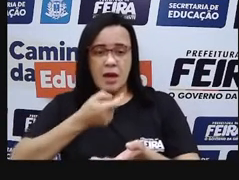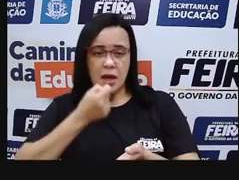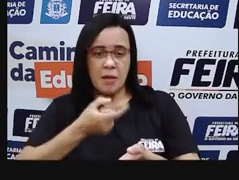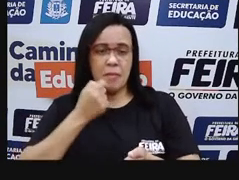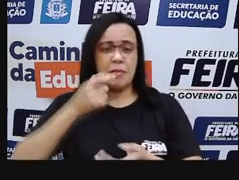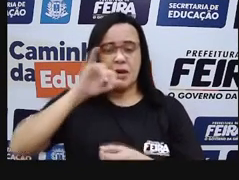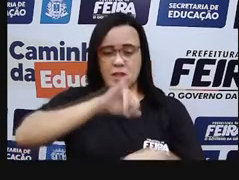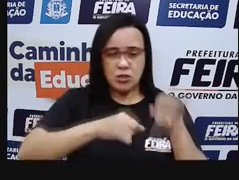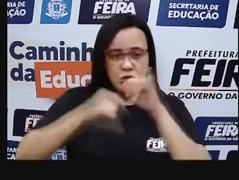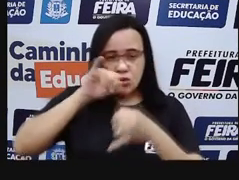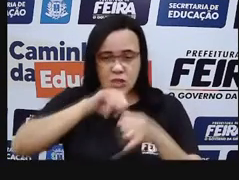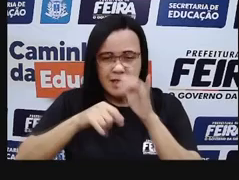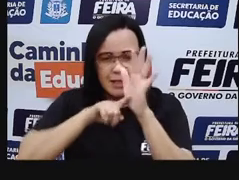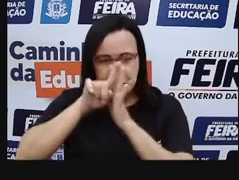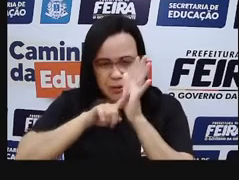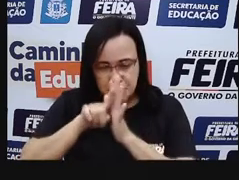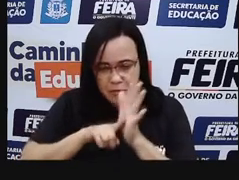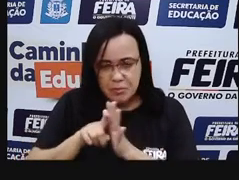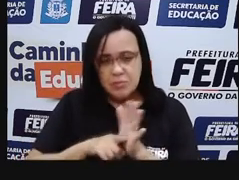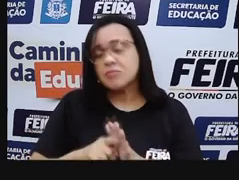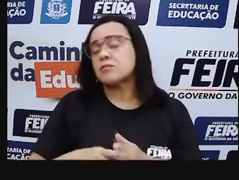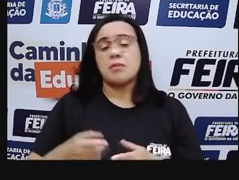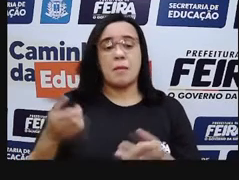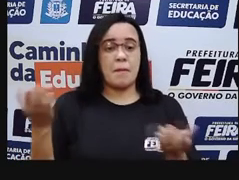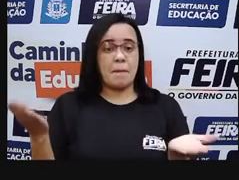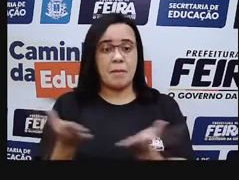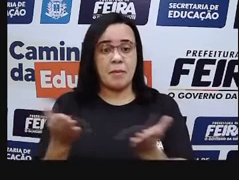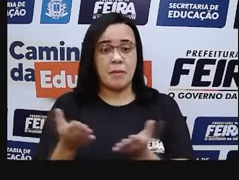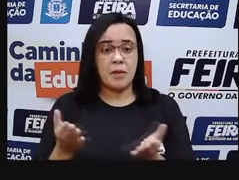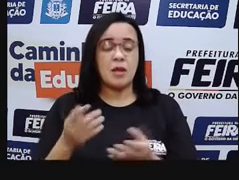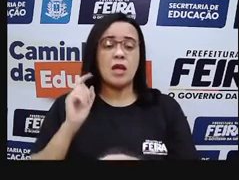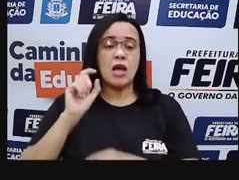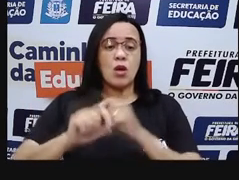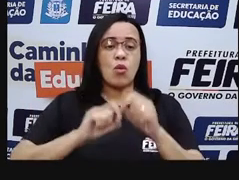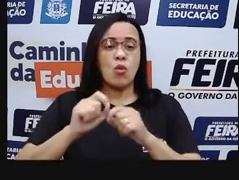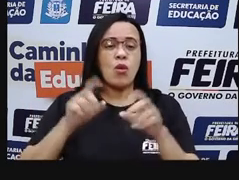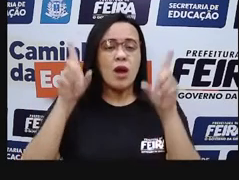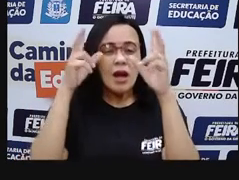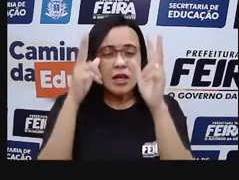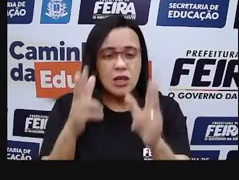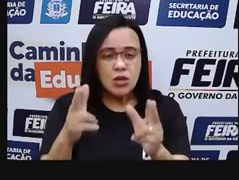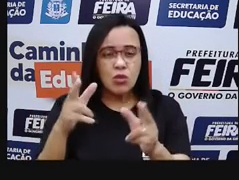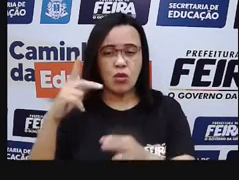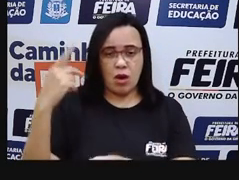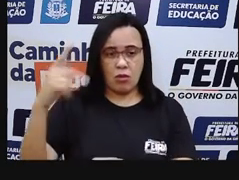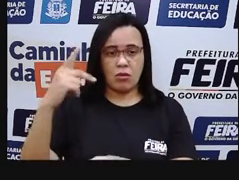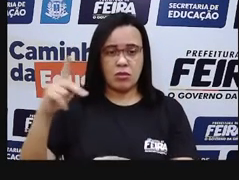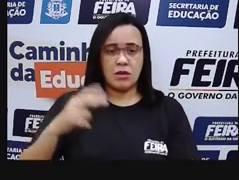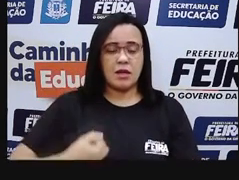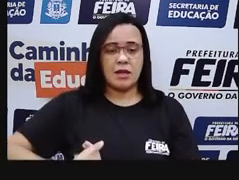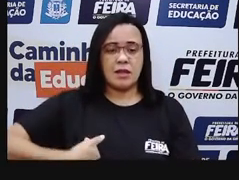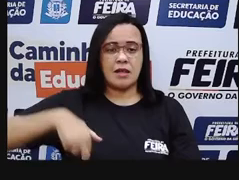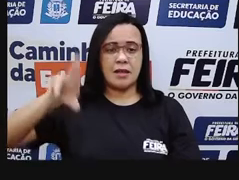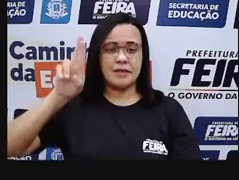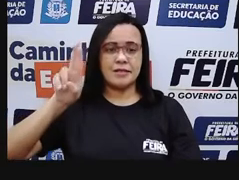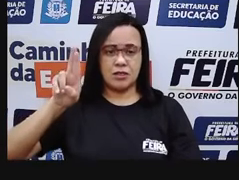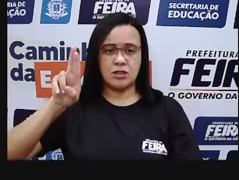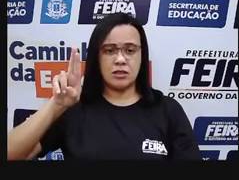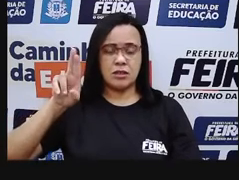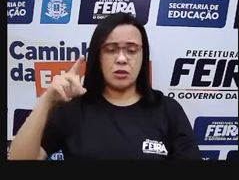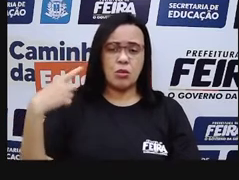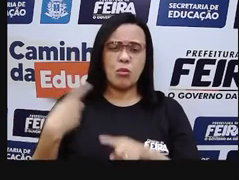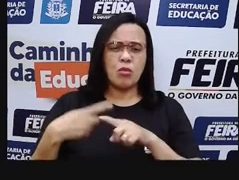e nós possamos fazer né do conhecimento também o ato de religião de busca